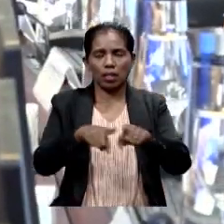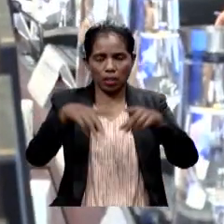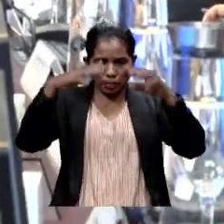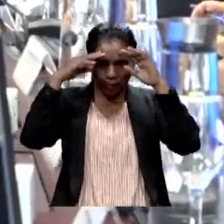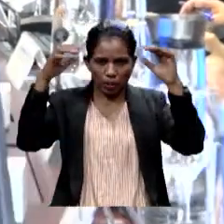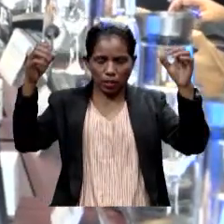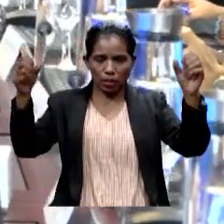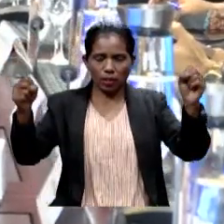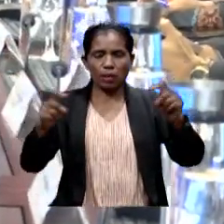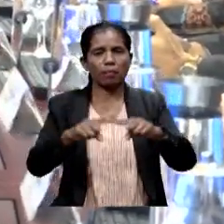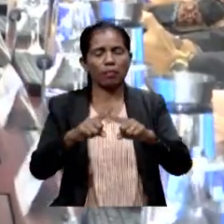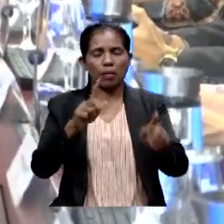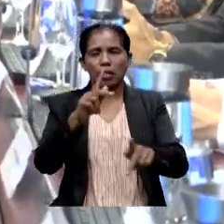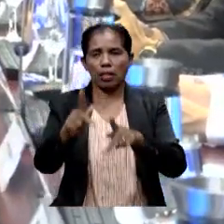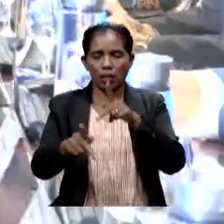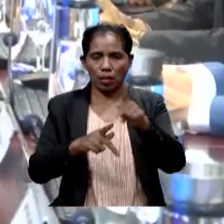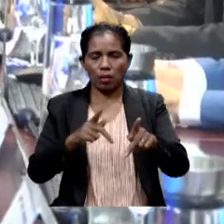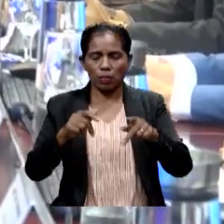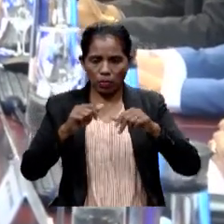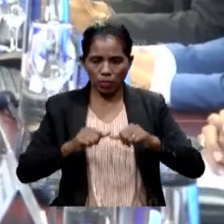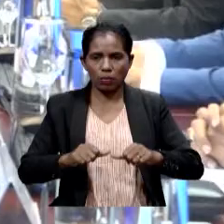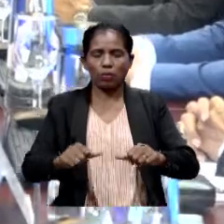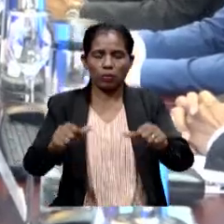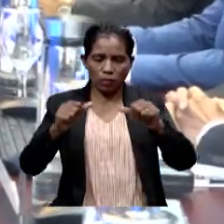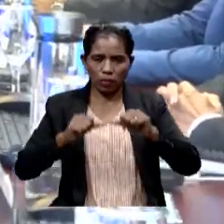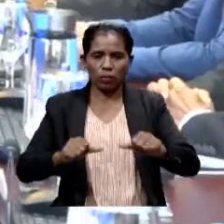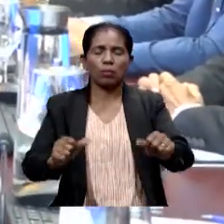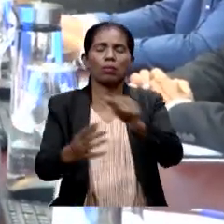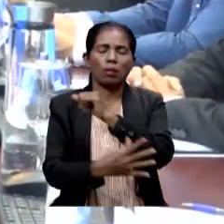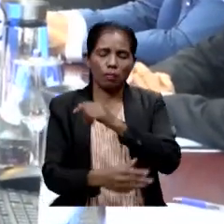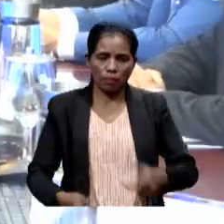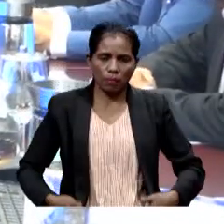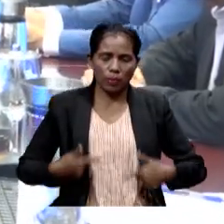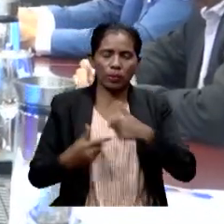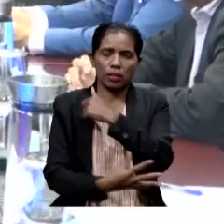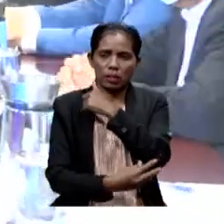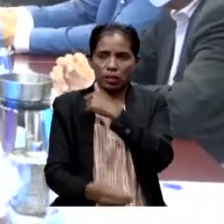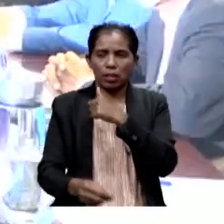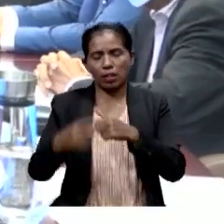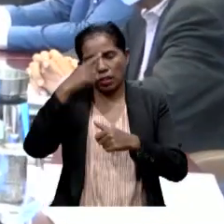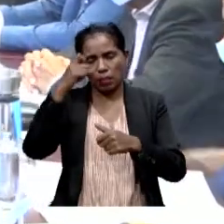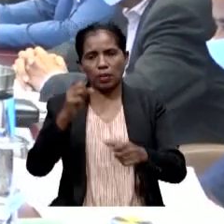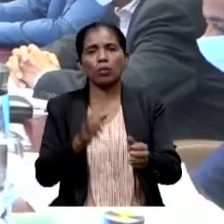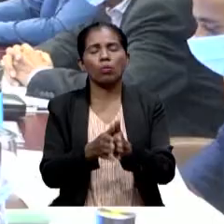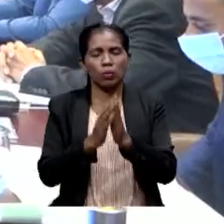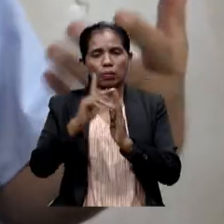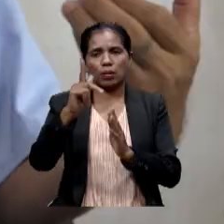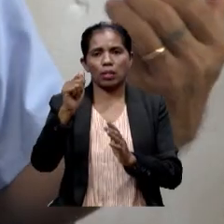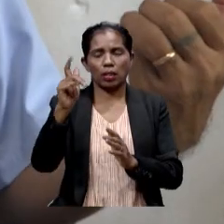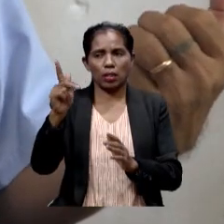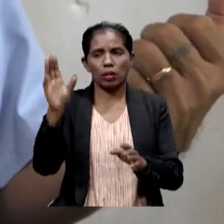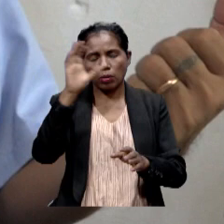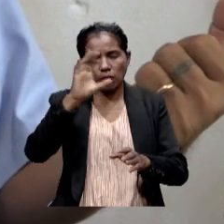República, mas be Povo continua morisquia. Também é Sociedade Civil Nehu Subakak, a Tubucatuir